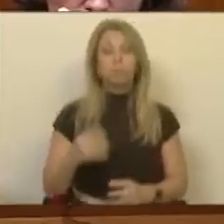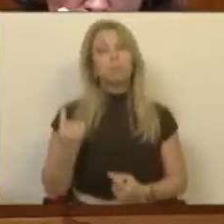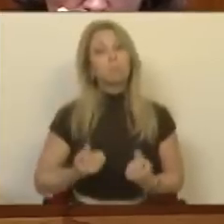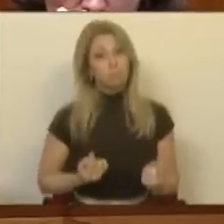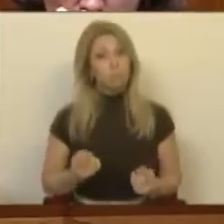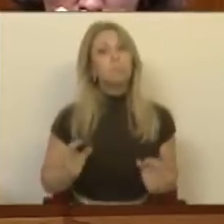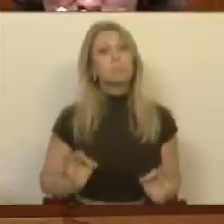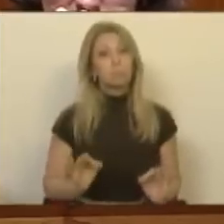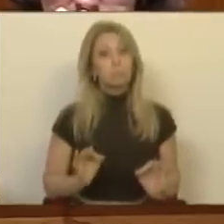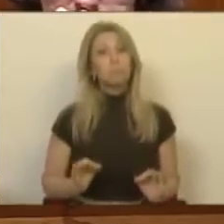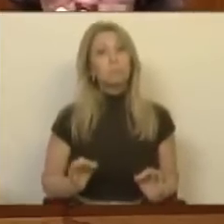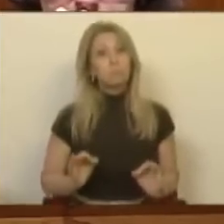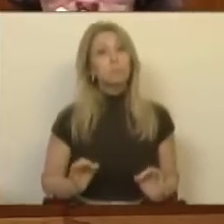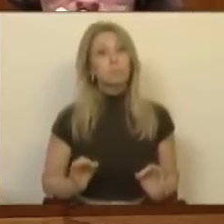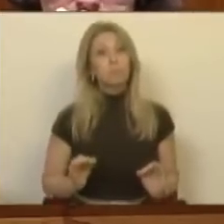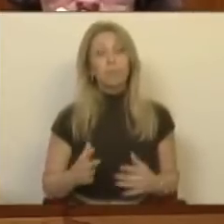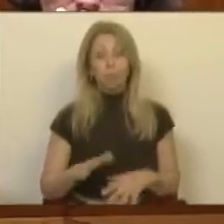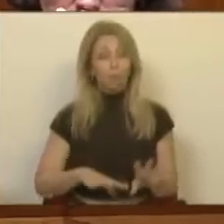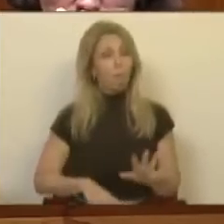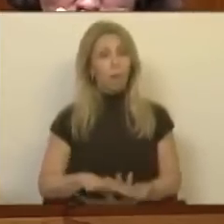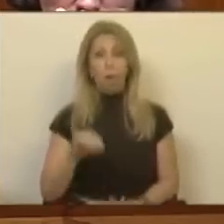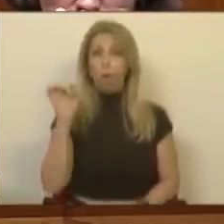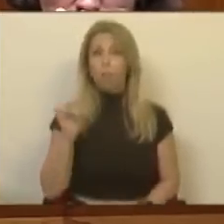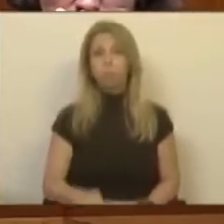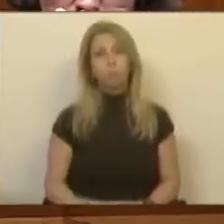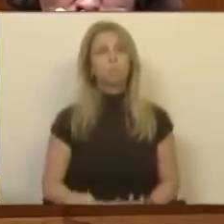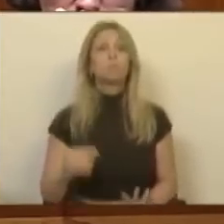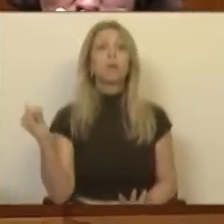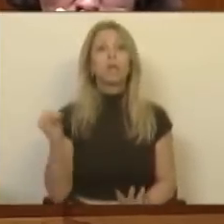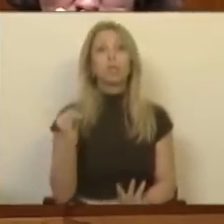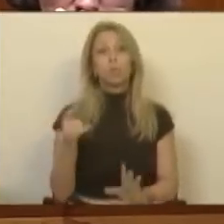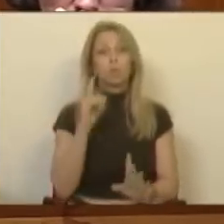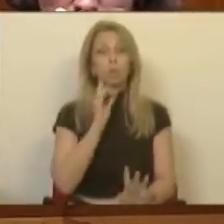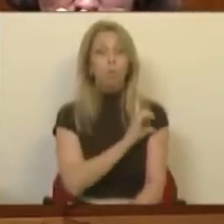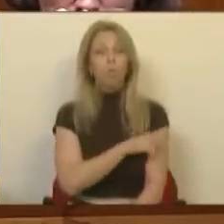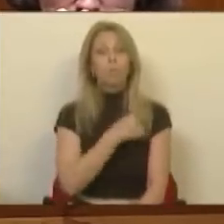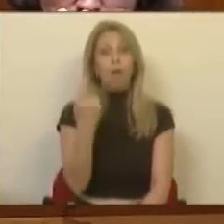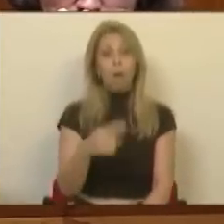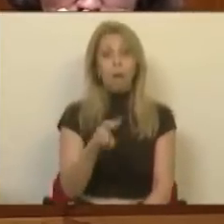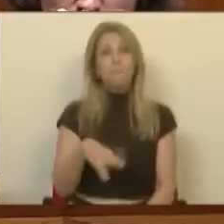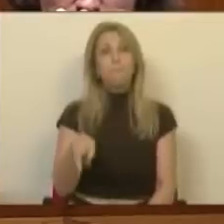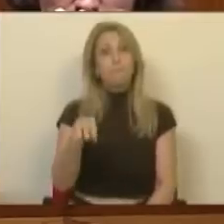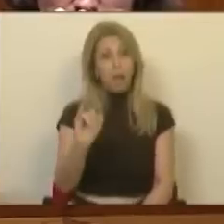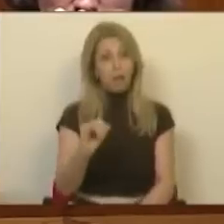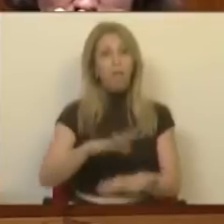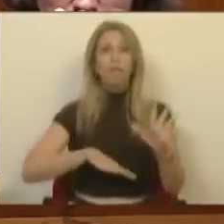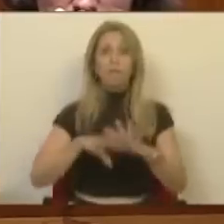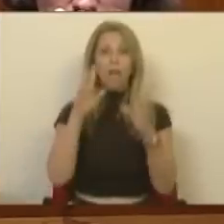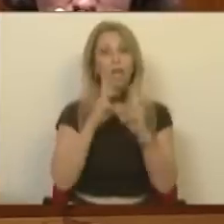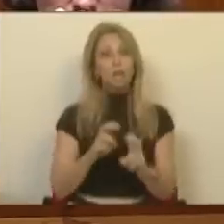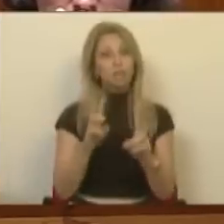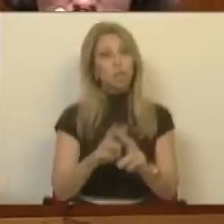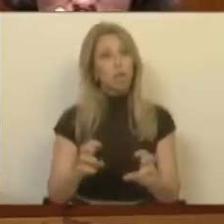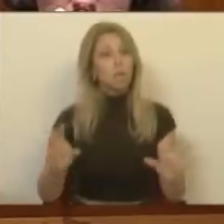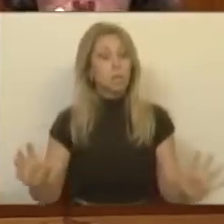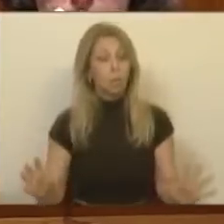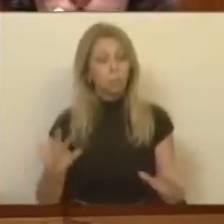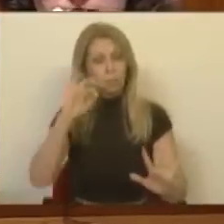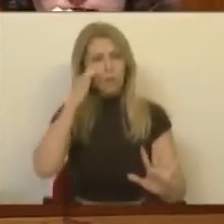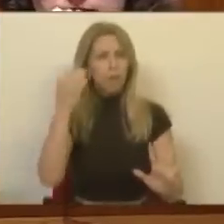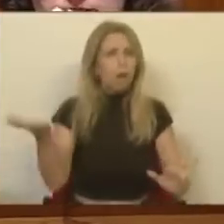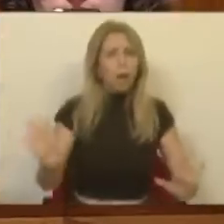sim e foi desencadeado pela identidade competente que é razão geral damos tão interna essa investigação isso não prejudica obviamente